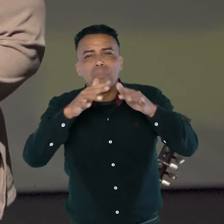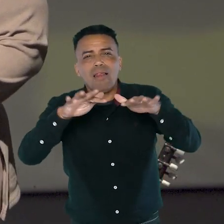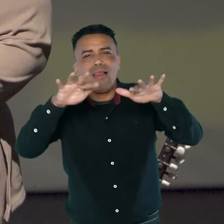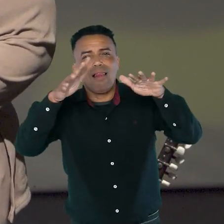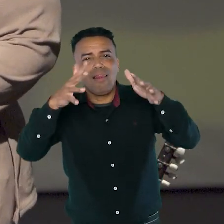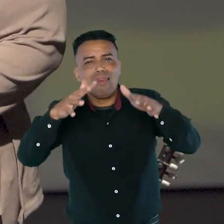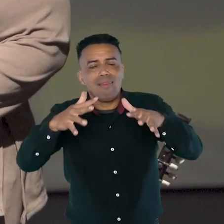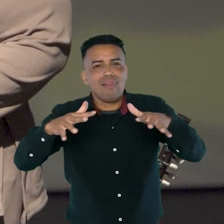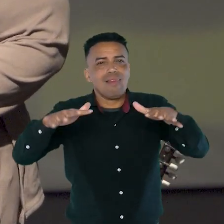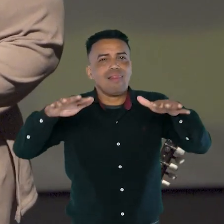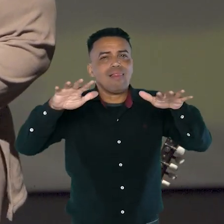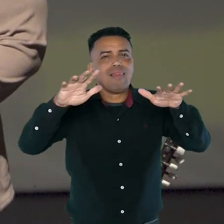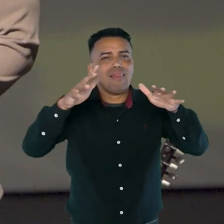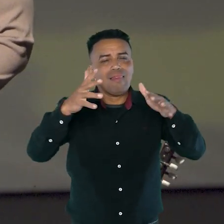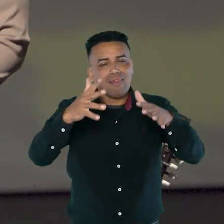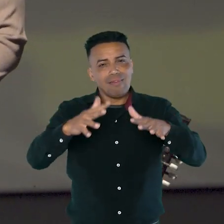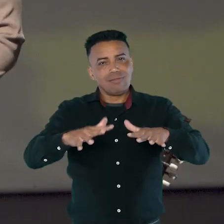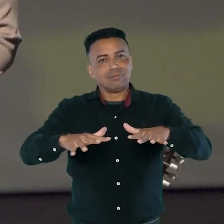abandonada.